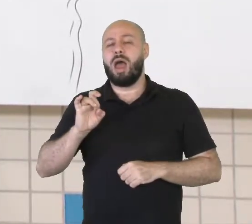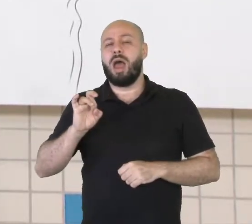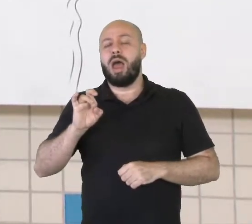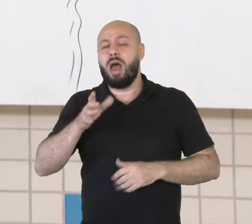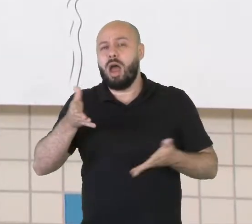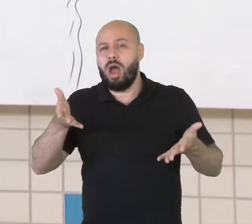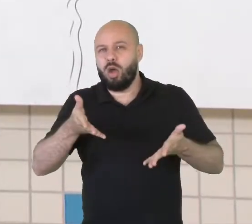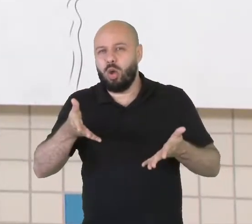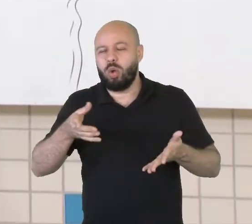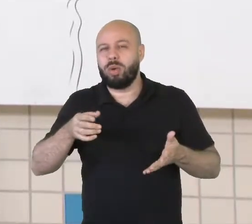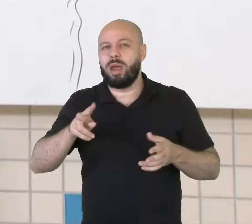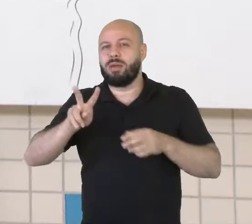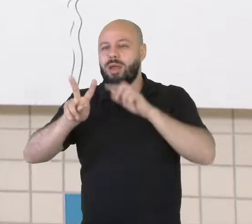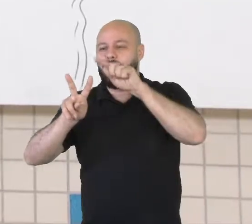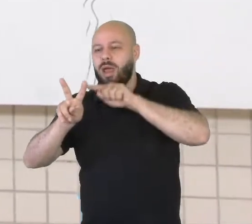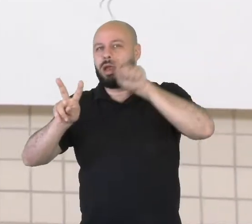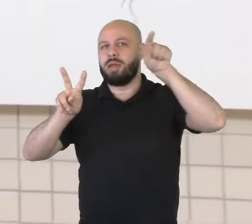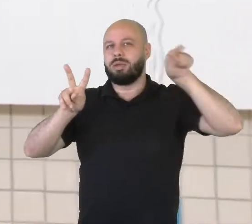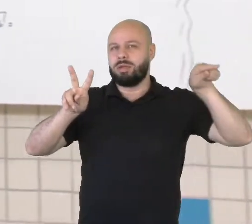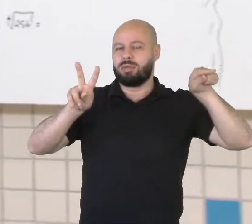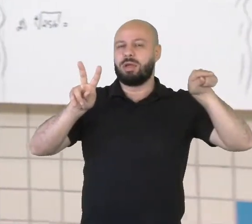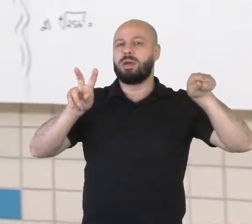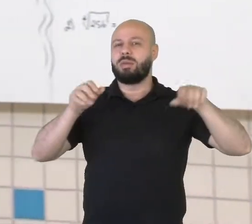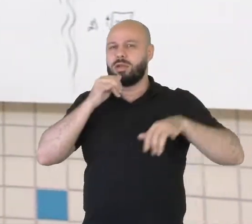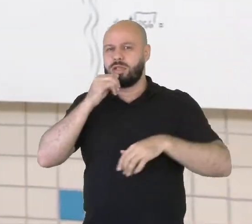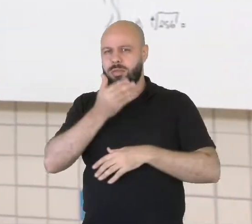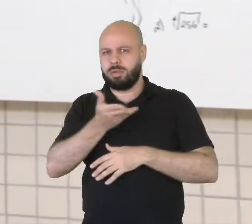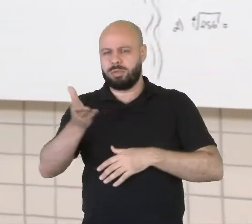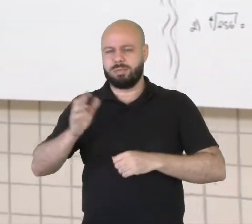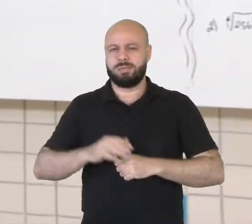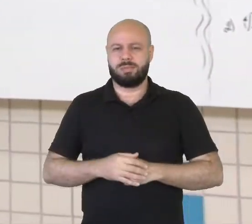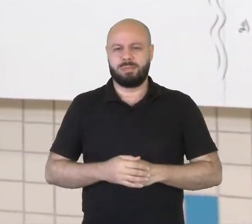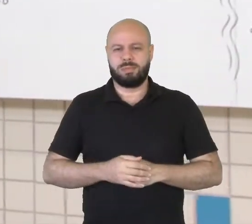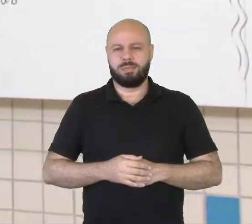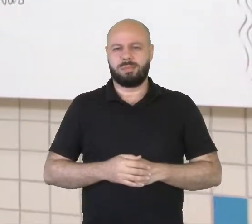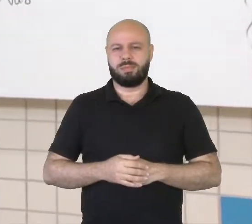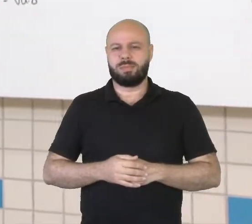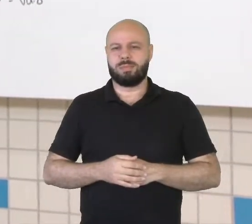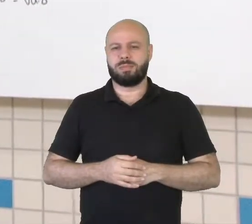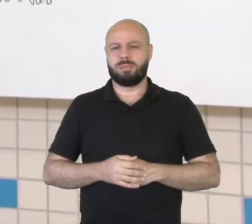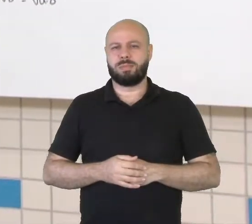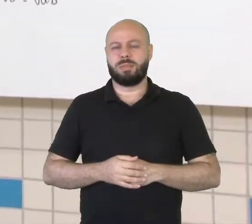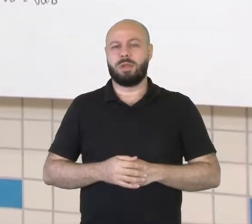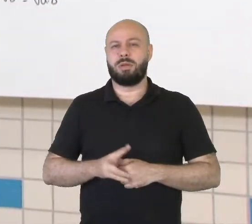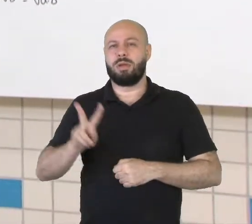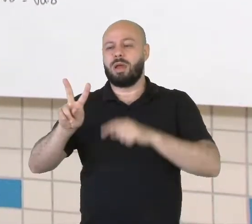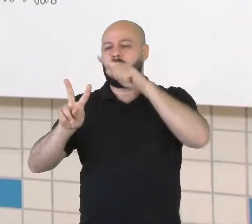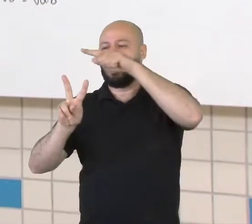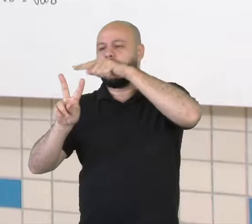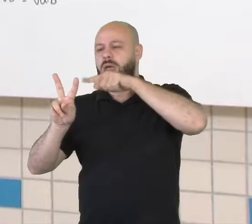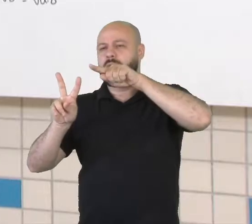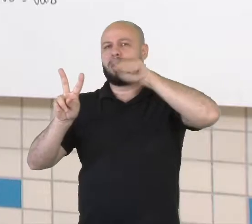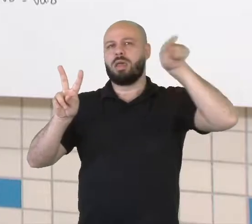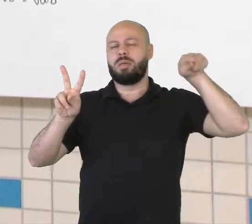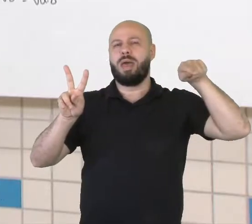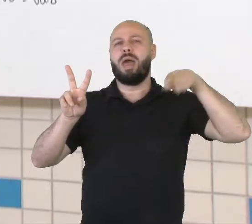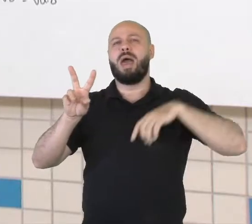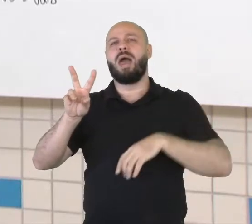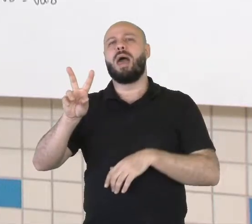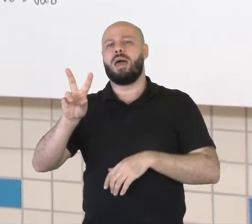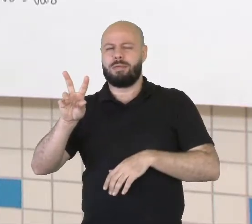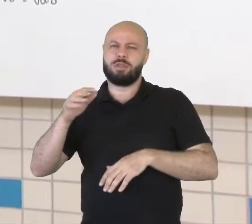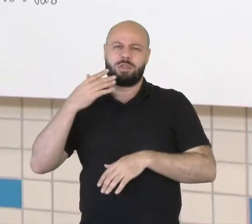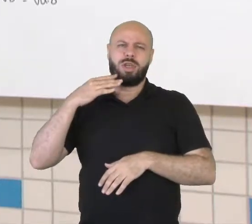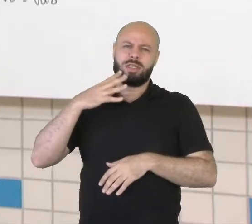as suas propriedades com alguns exemplos, ok? Vamos lá? Então olha só, a radiciação vem de raiz, você está acostumado,